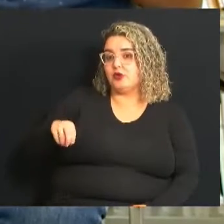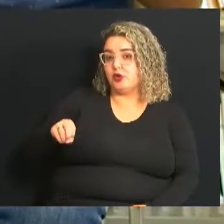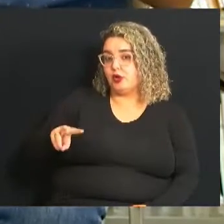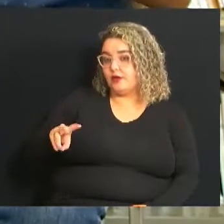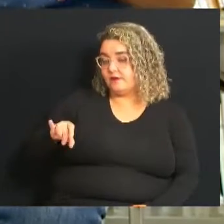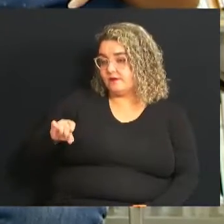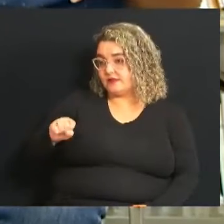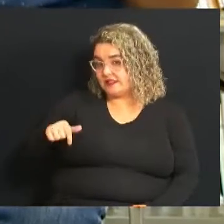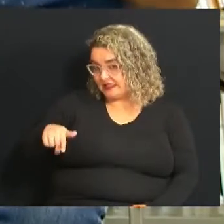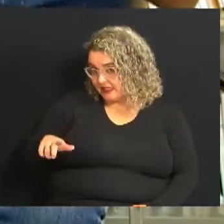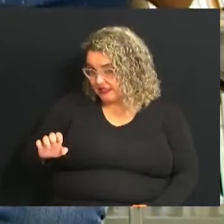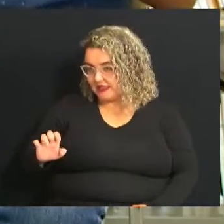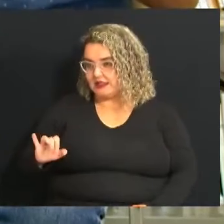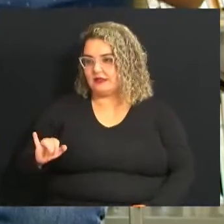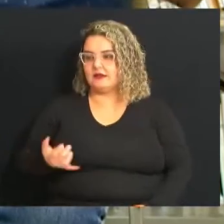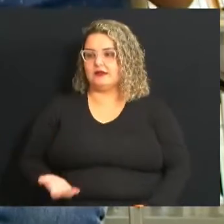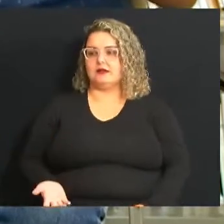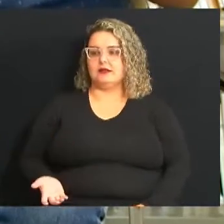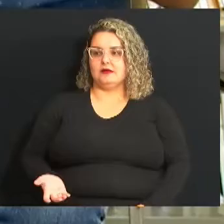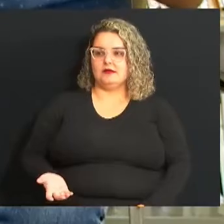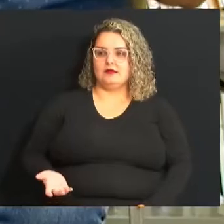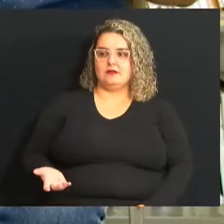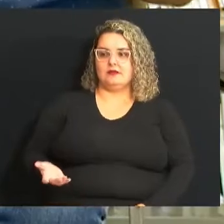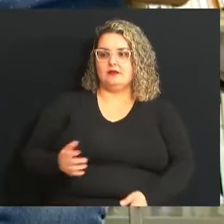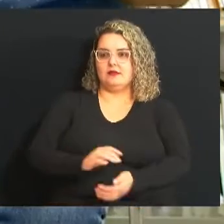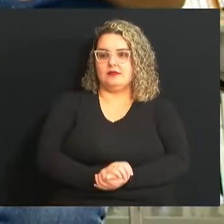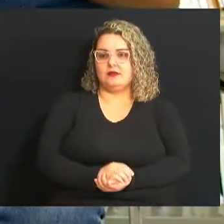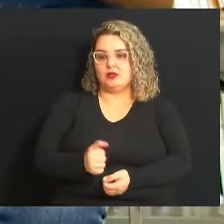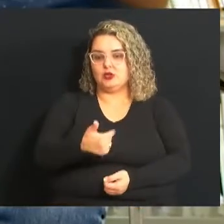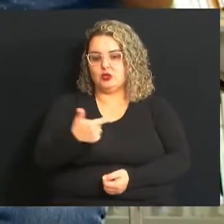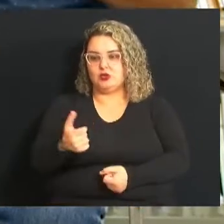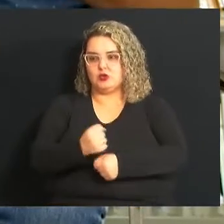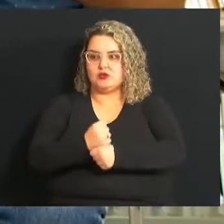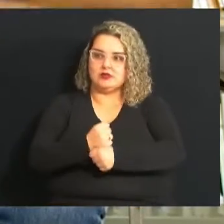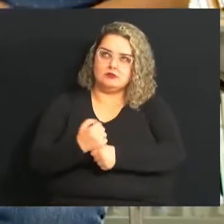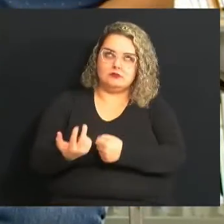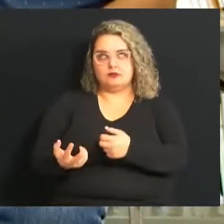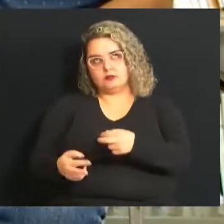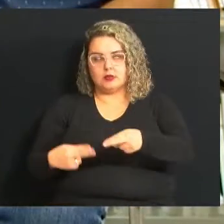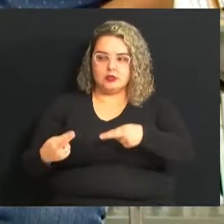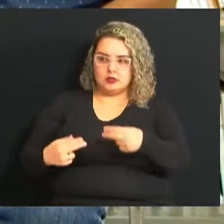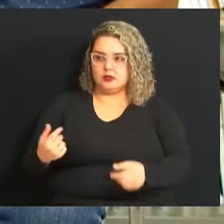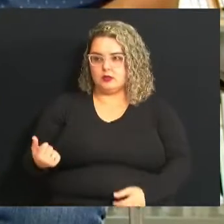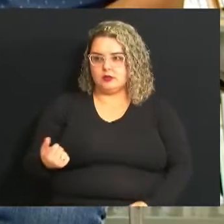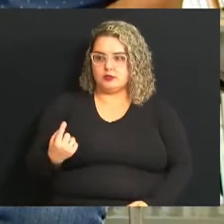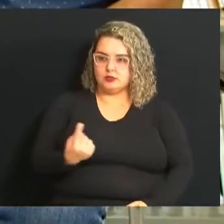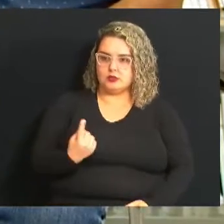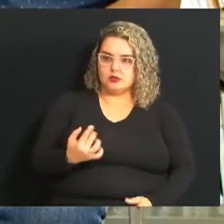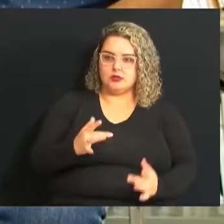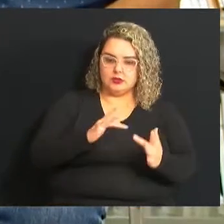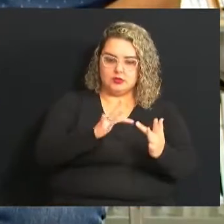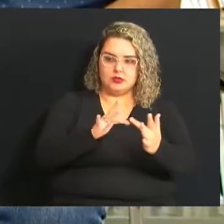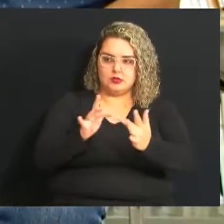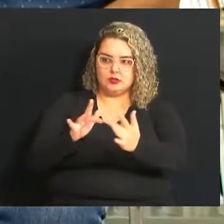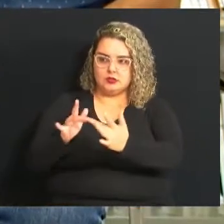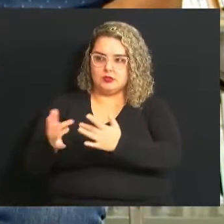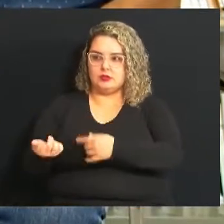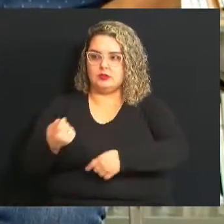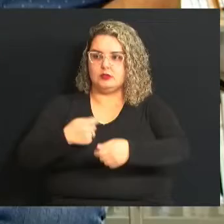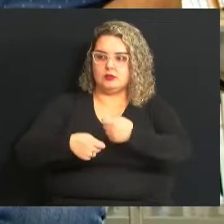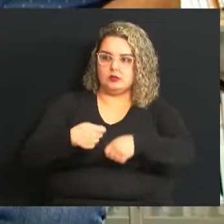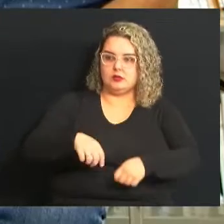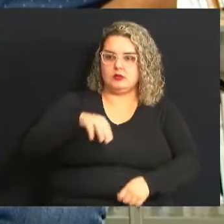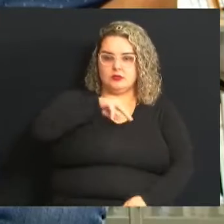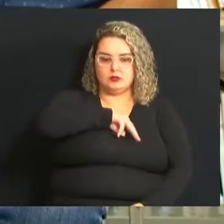2 anos entre os trobriandeses, relativamente sozinho. Evidentemente, ele tinha contato com administradores,